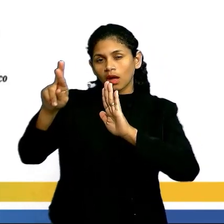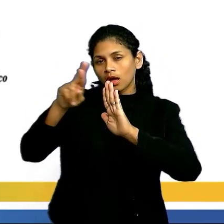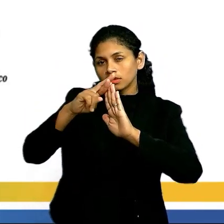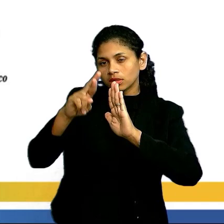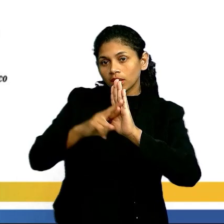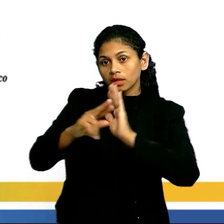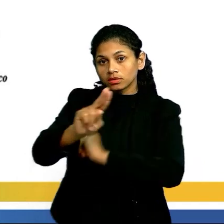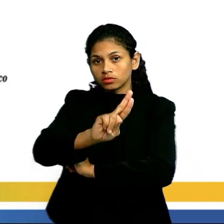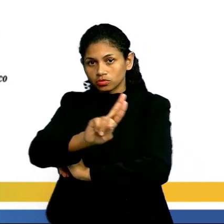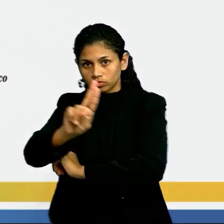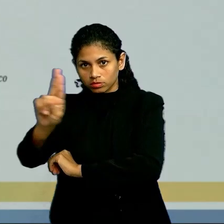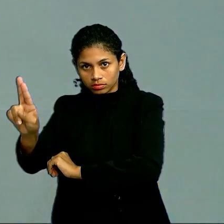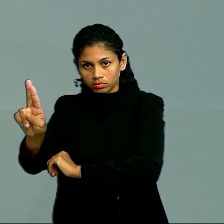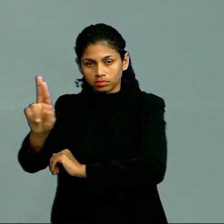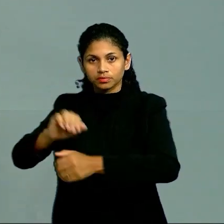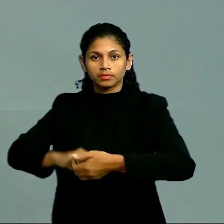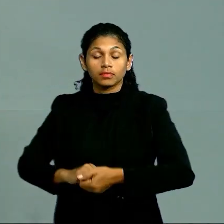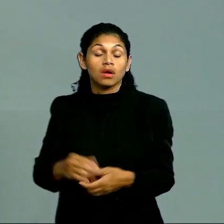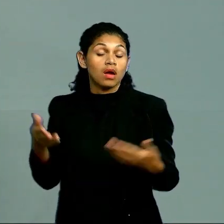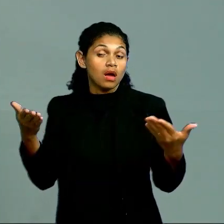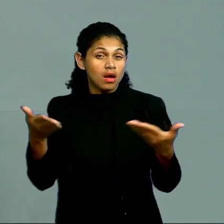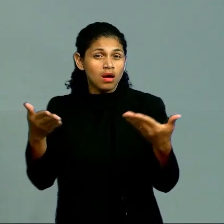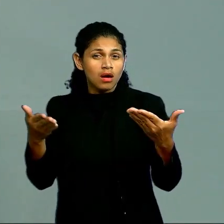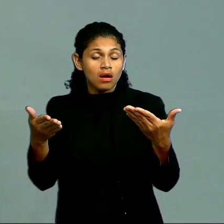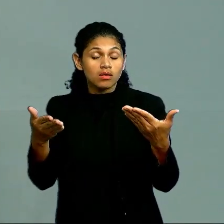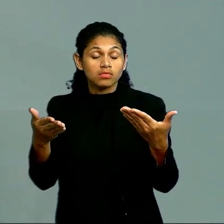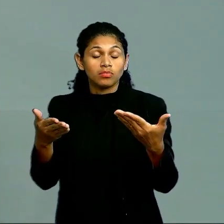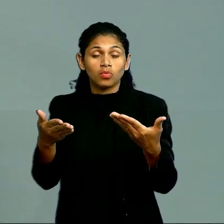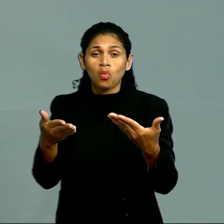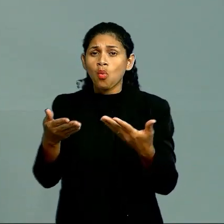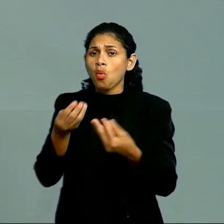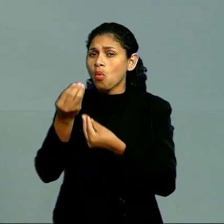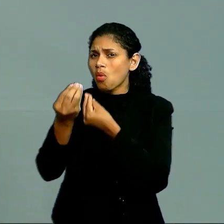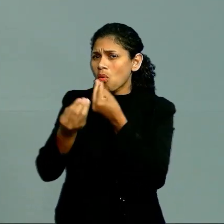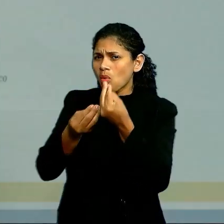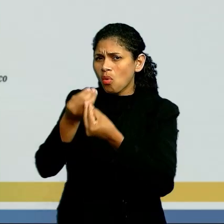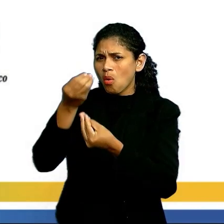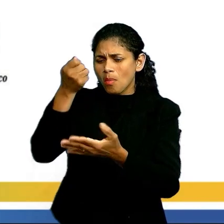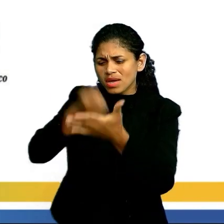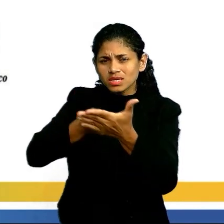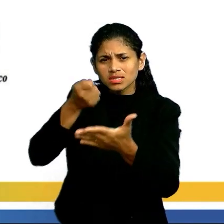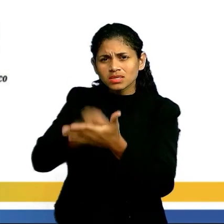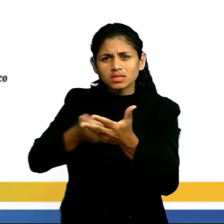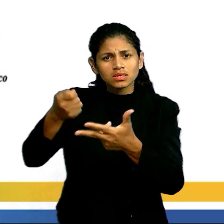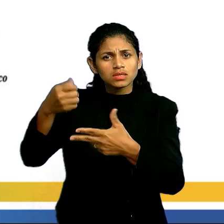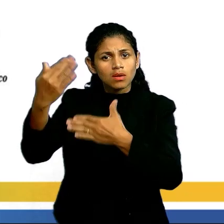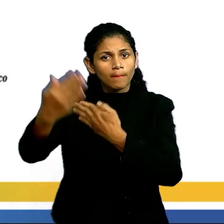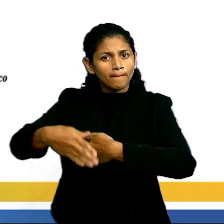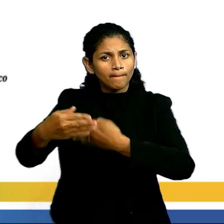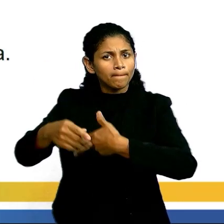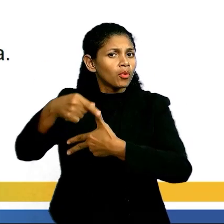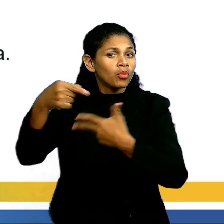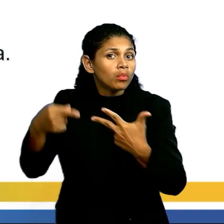nomenclatura. Agora vamos ver, pessoal, como é que esse conteúdo é cobrado na prova do Enem? Olha só como é que é